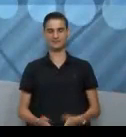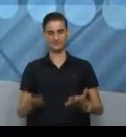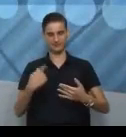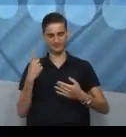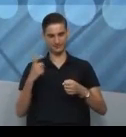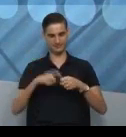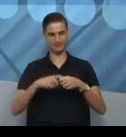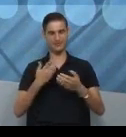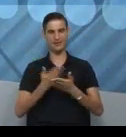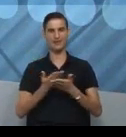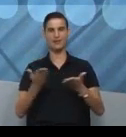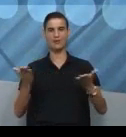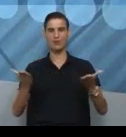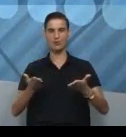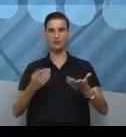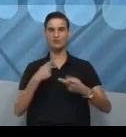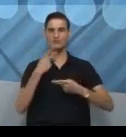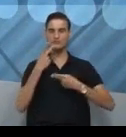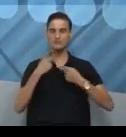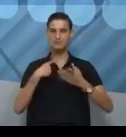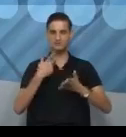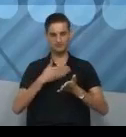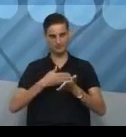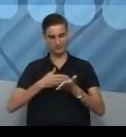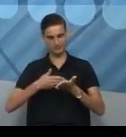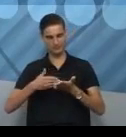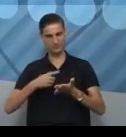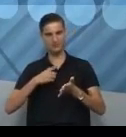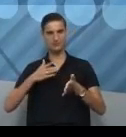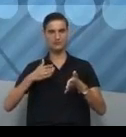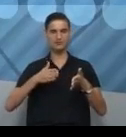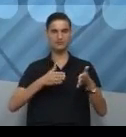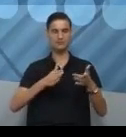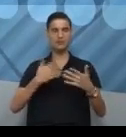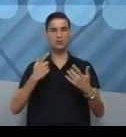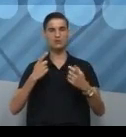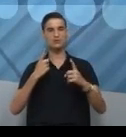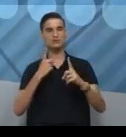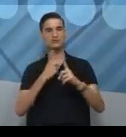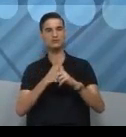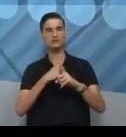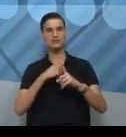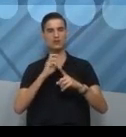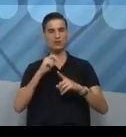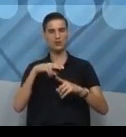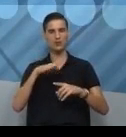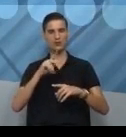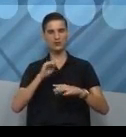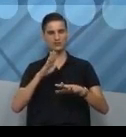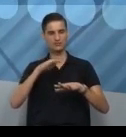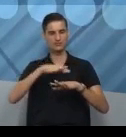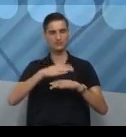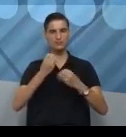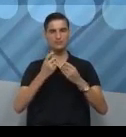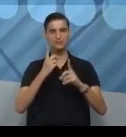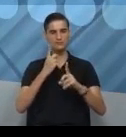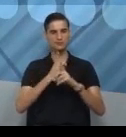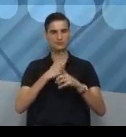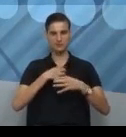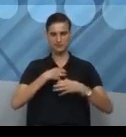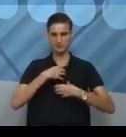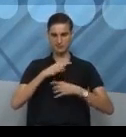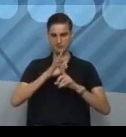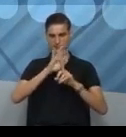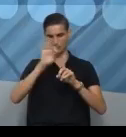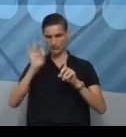Bom, então na nossa aula de hoje, a gente veio passando aí alguns caminhos onde a gente identificou a equação da onda, como identificar as suas condições